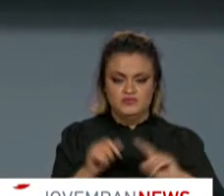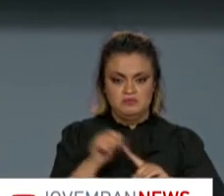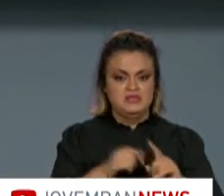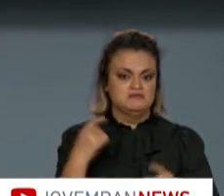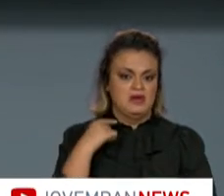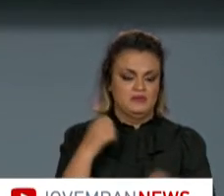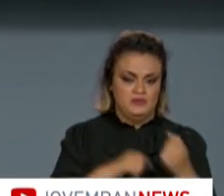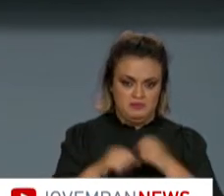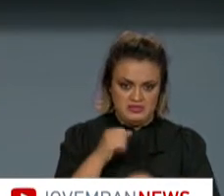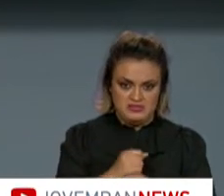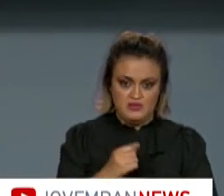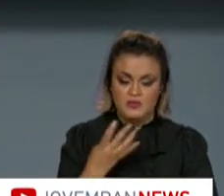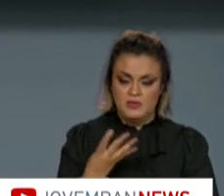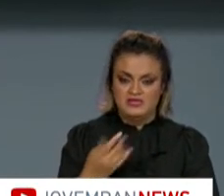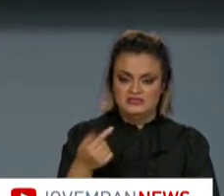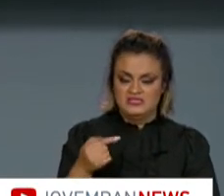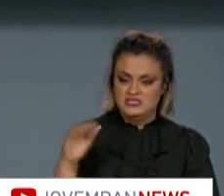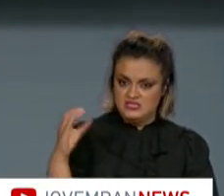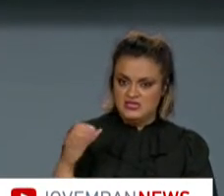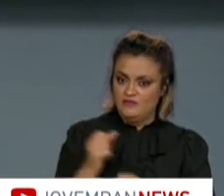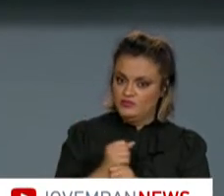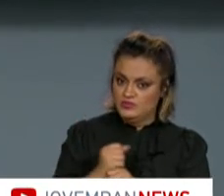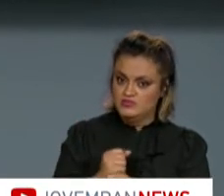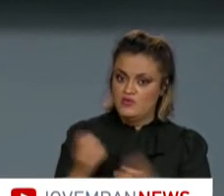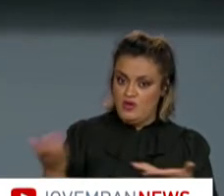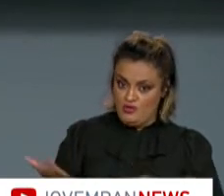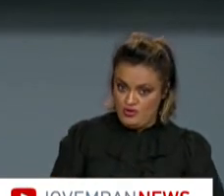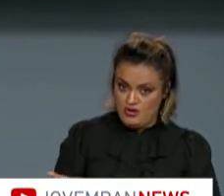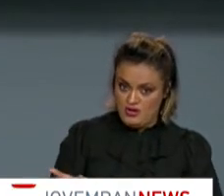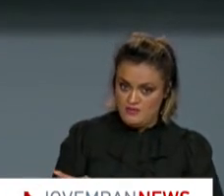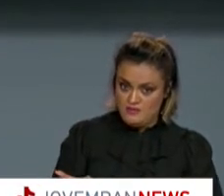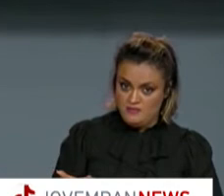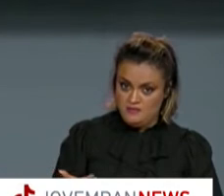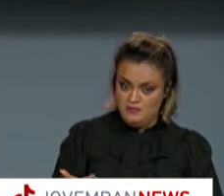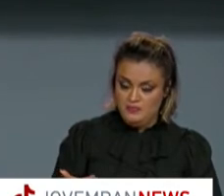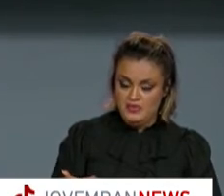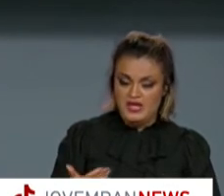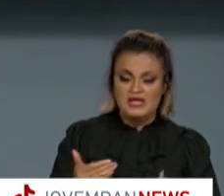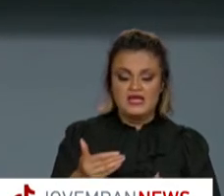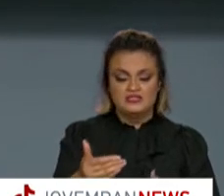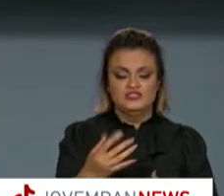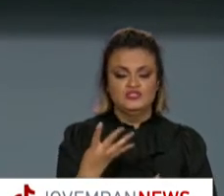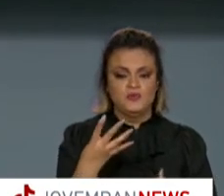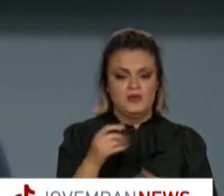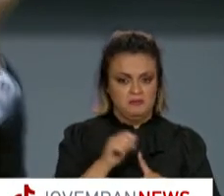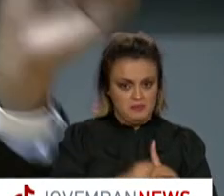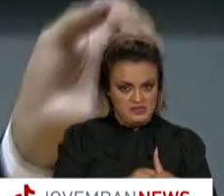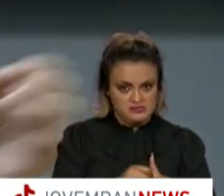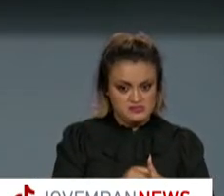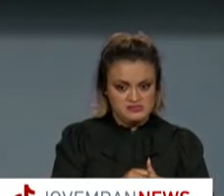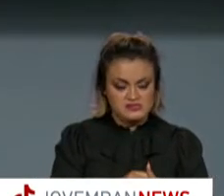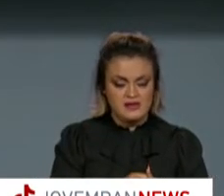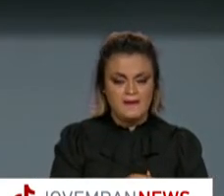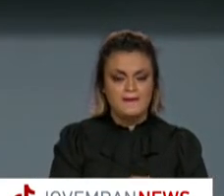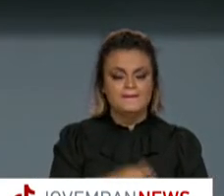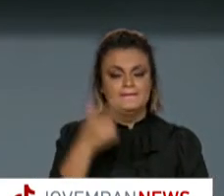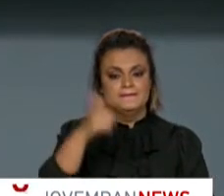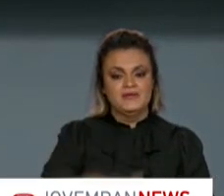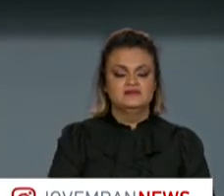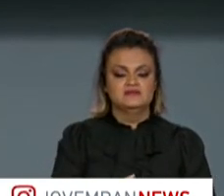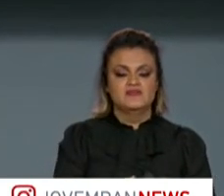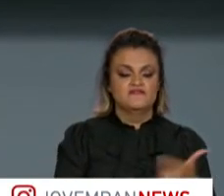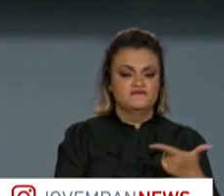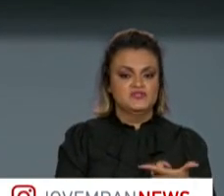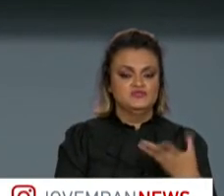de maio do ano passado e os 47 centavos desse ano pelos próximos 4 meses, mais